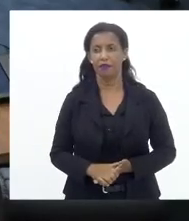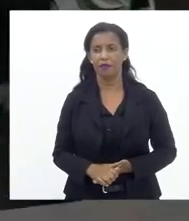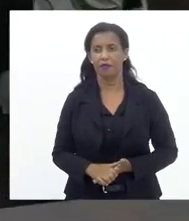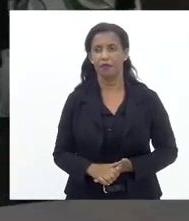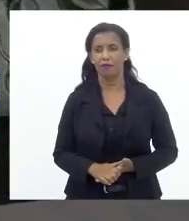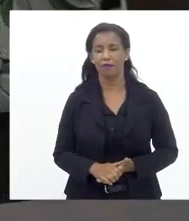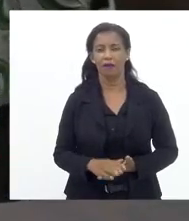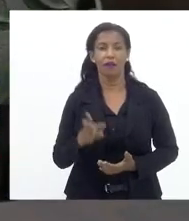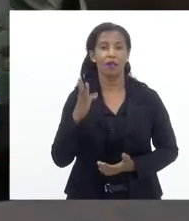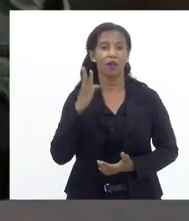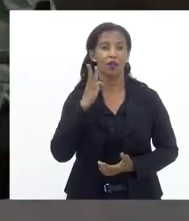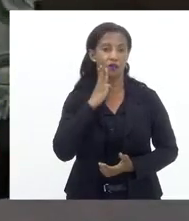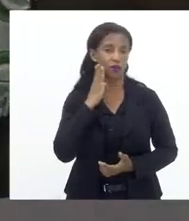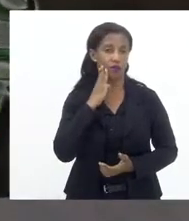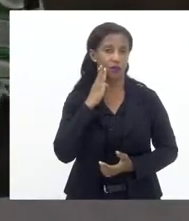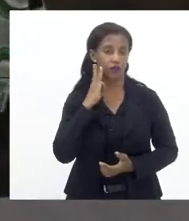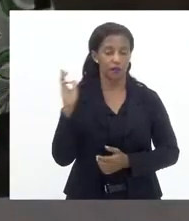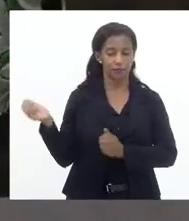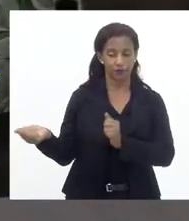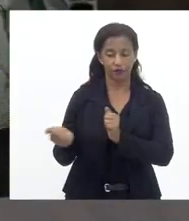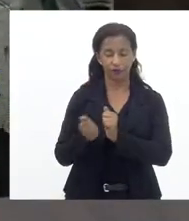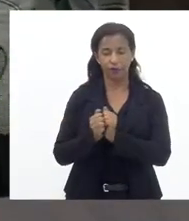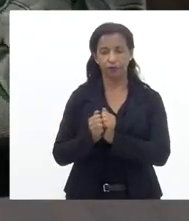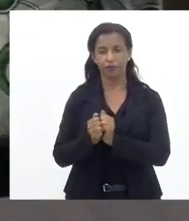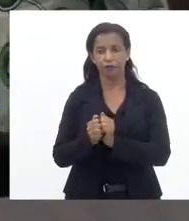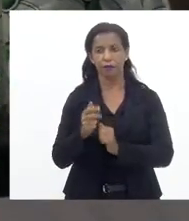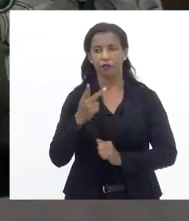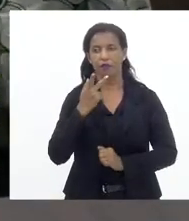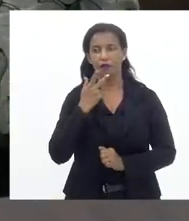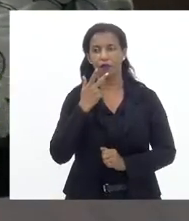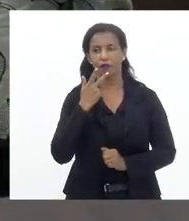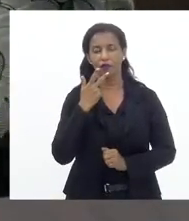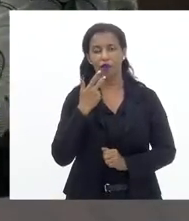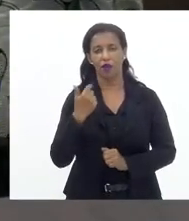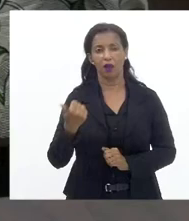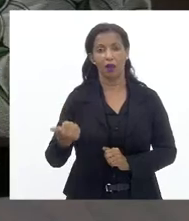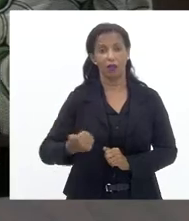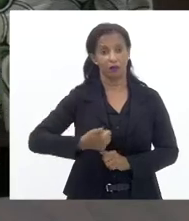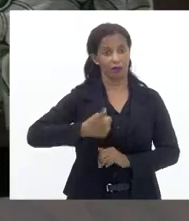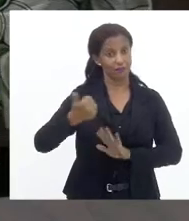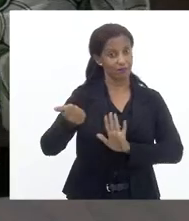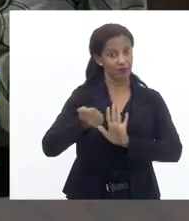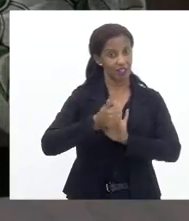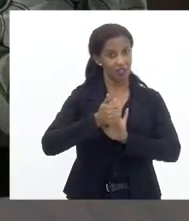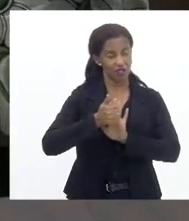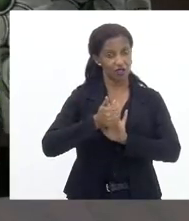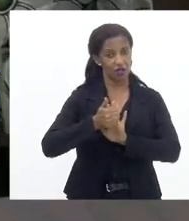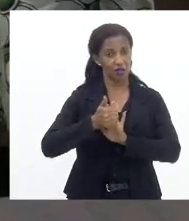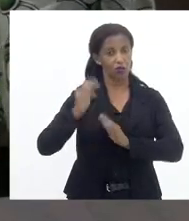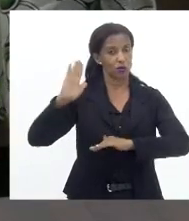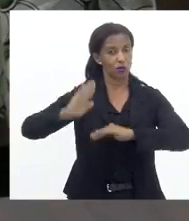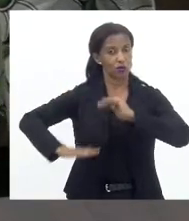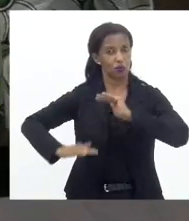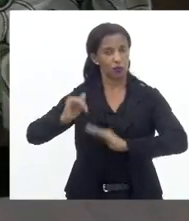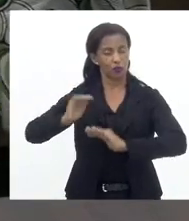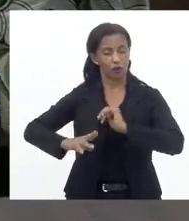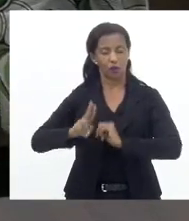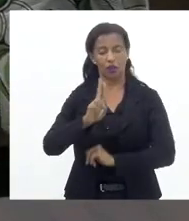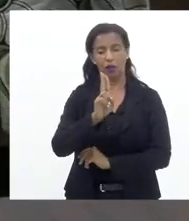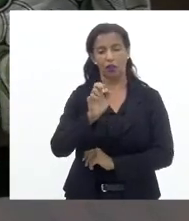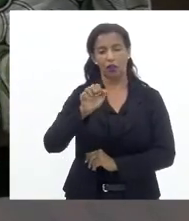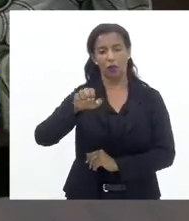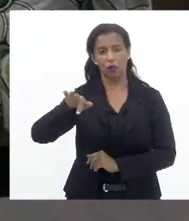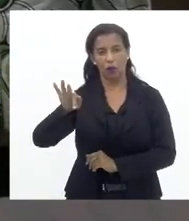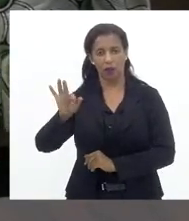couro ao Deputado waldeck Carneiro e colocar da imensa legitimidade da reivindicação dos profissionais da UENF